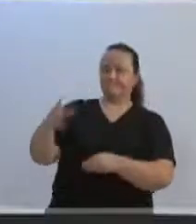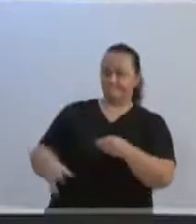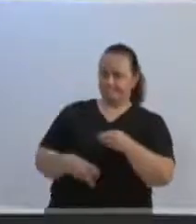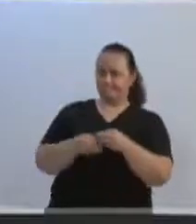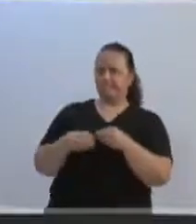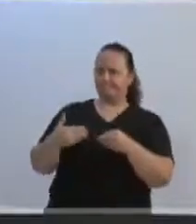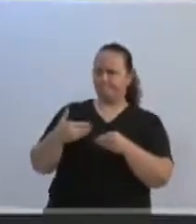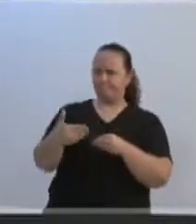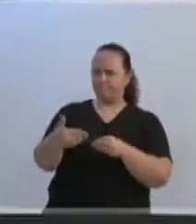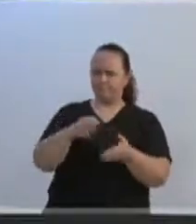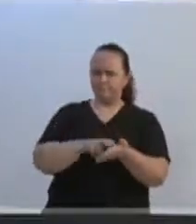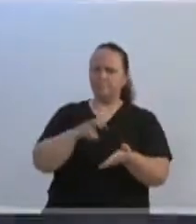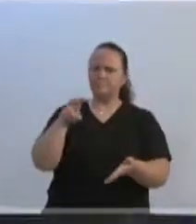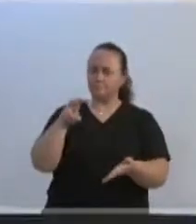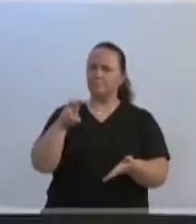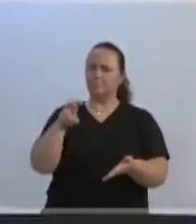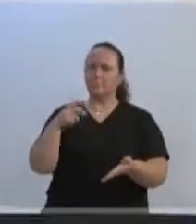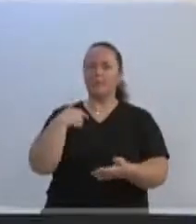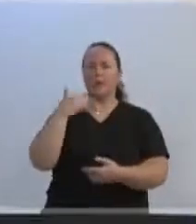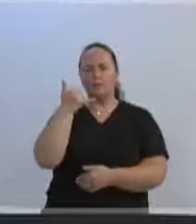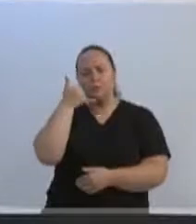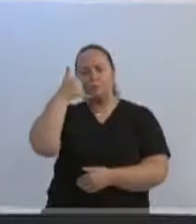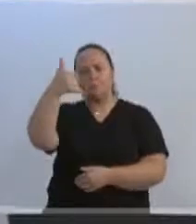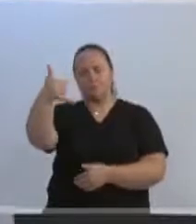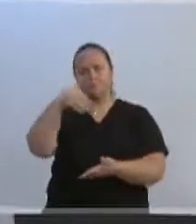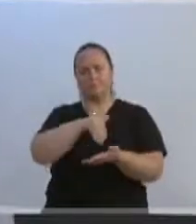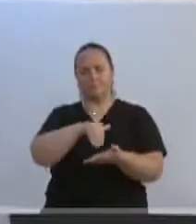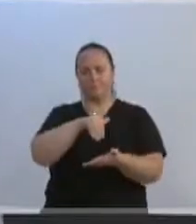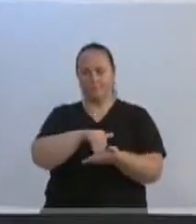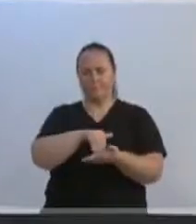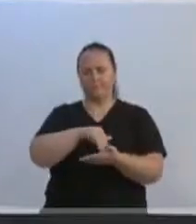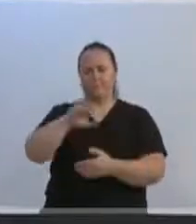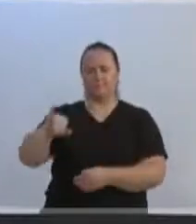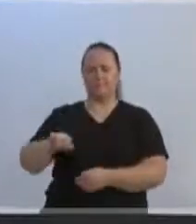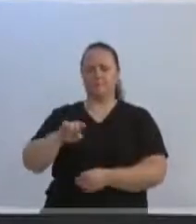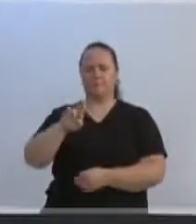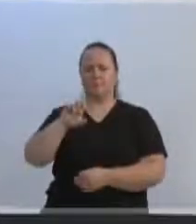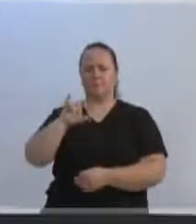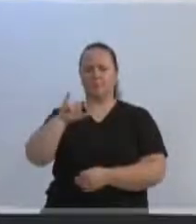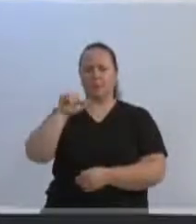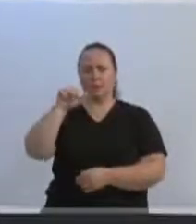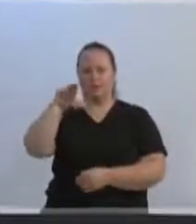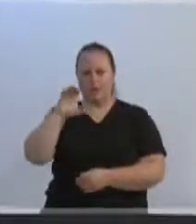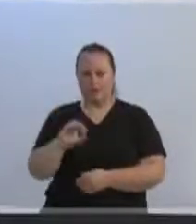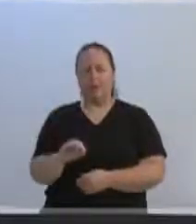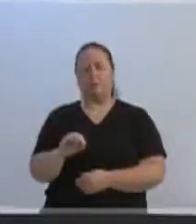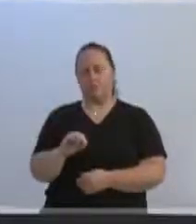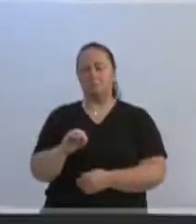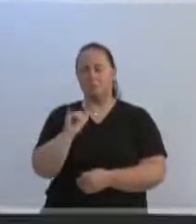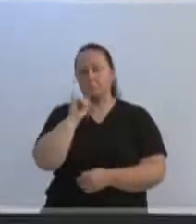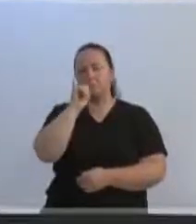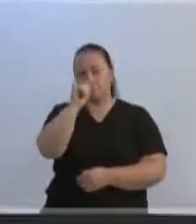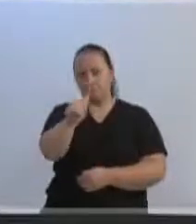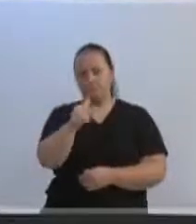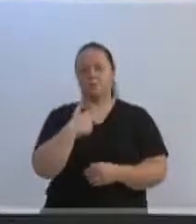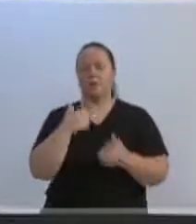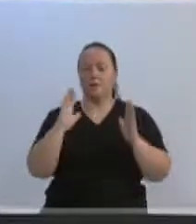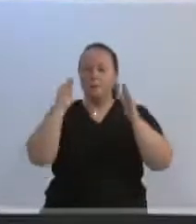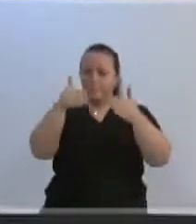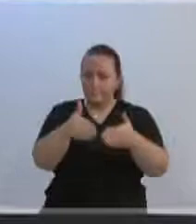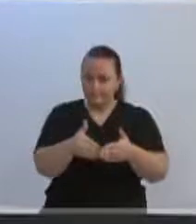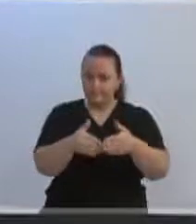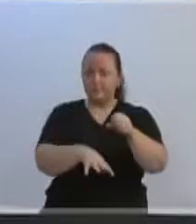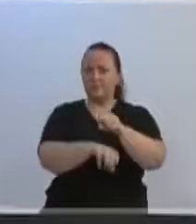agora na parte da manhã dei uma ligada para o secretário a luciana juliano gonçalves e mandou um recadinho pra ele que embora o meu foco esteja no